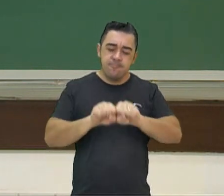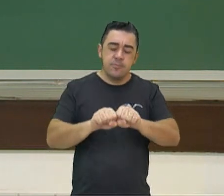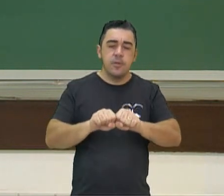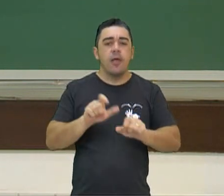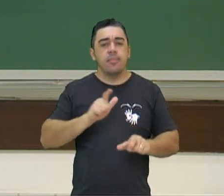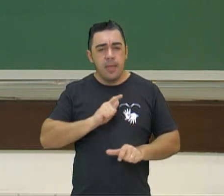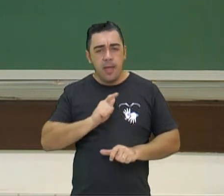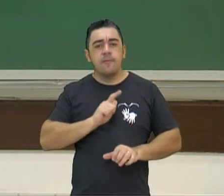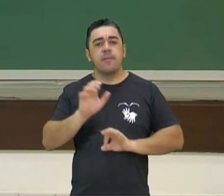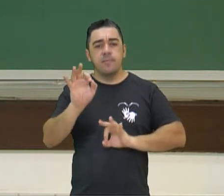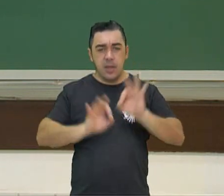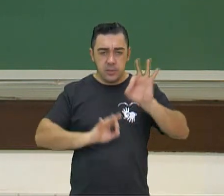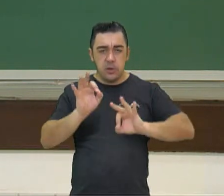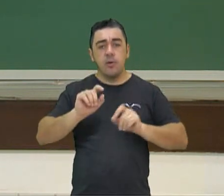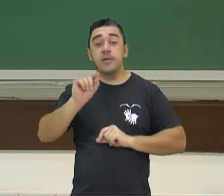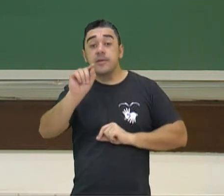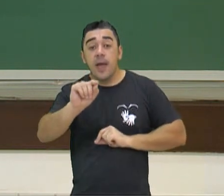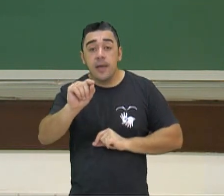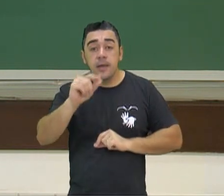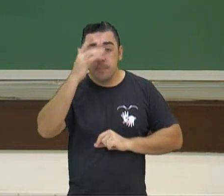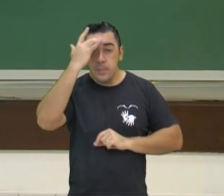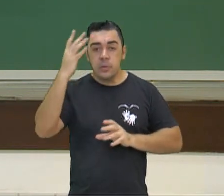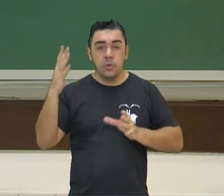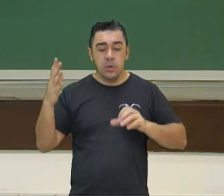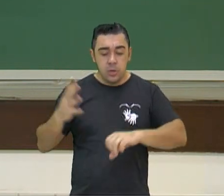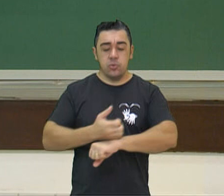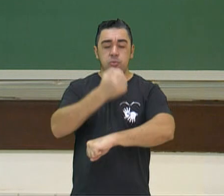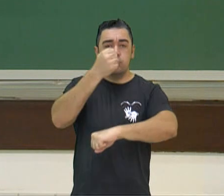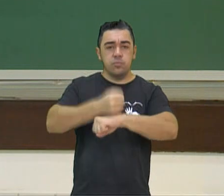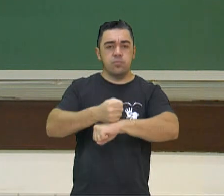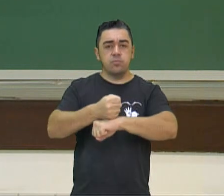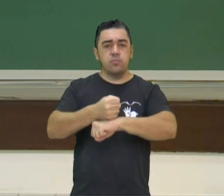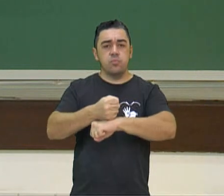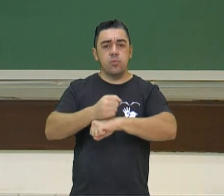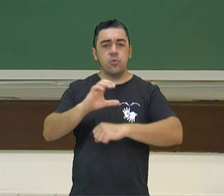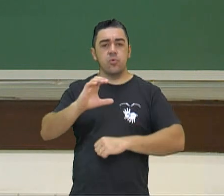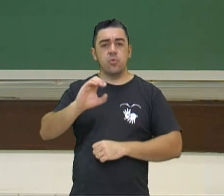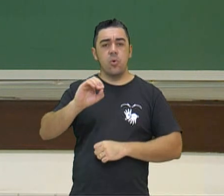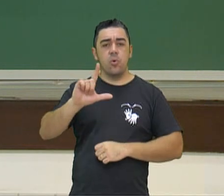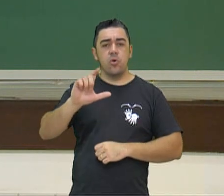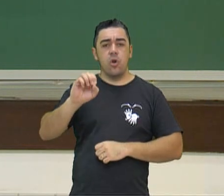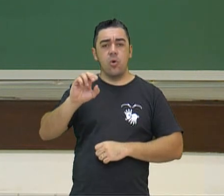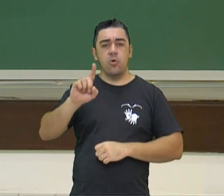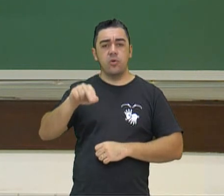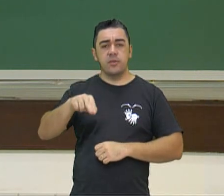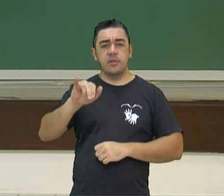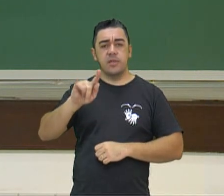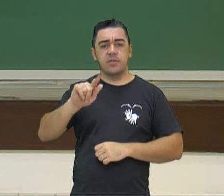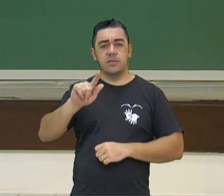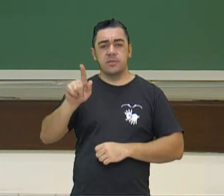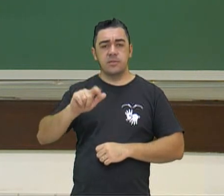planejado. Por quem? Pelos colonizadores. Quem são os colonizadores? Principalmente os europeus.